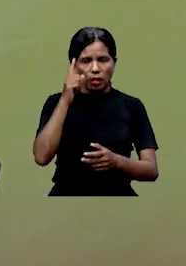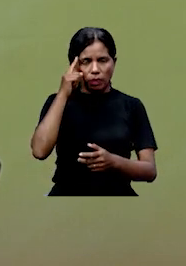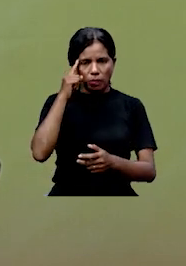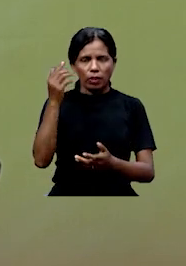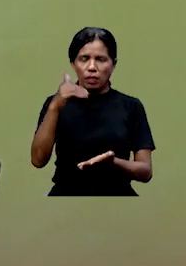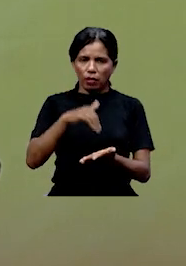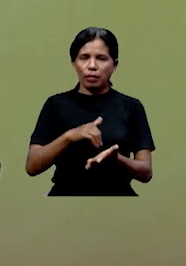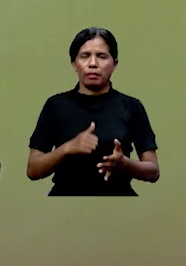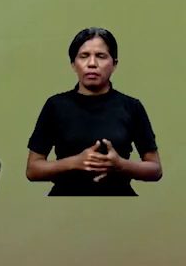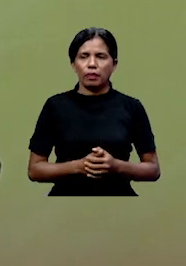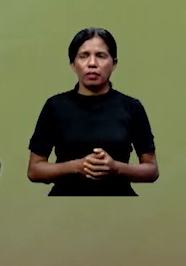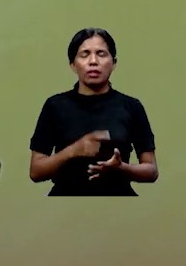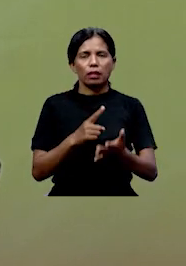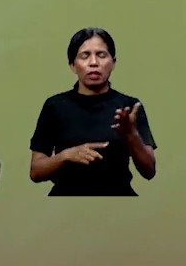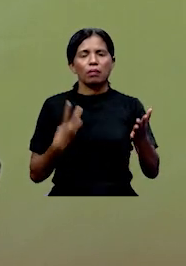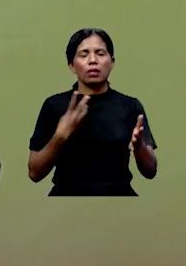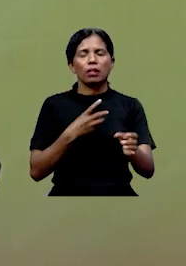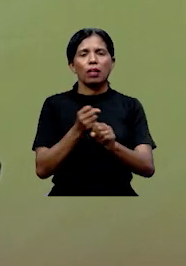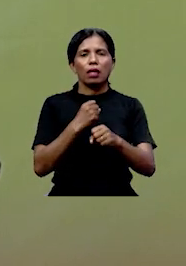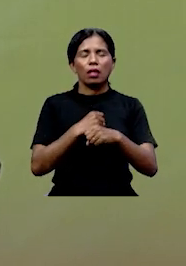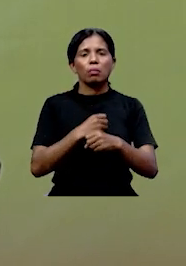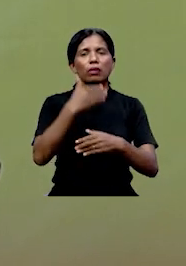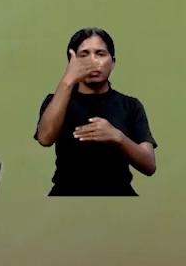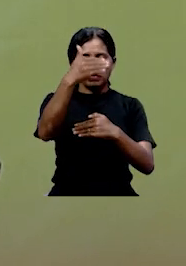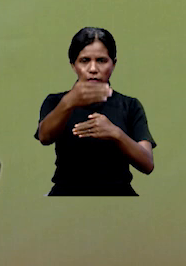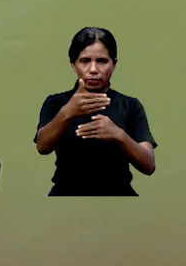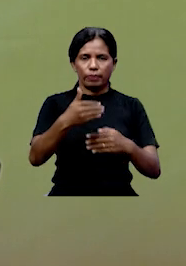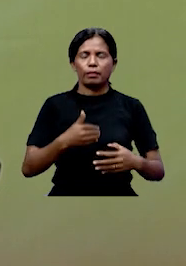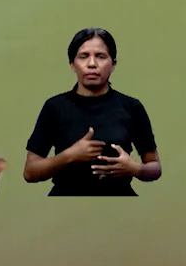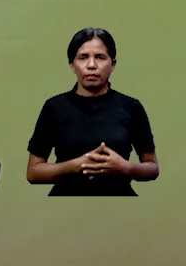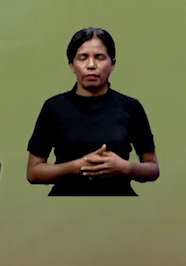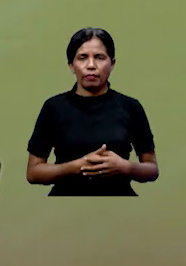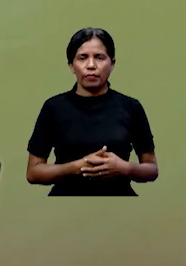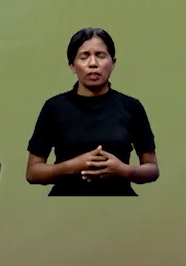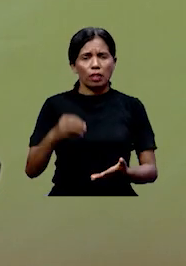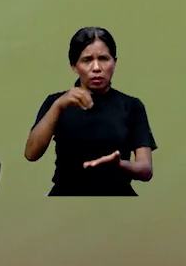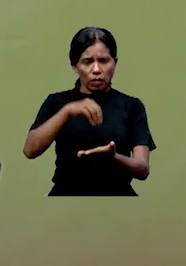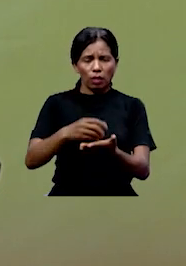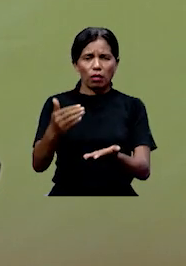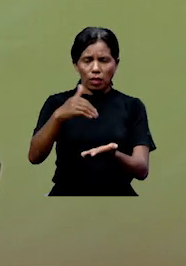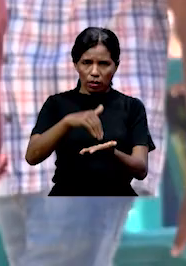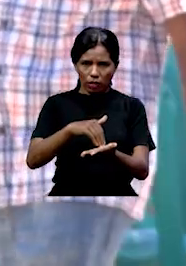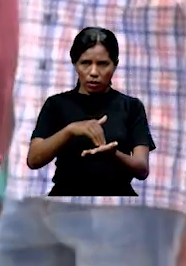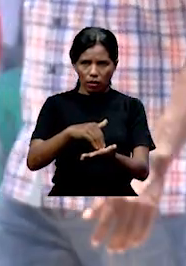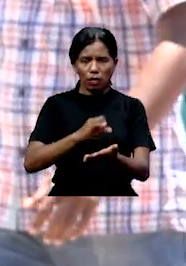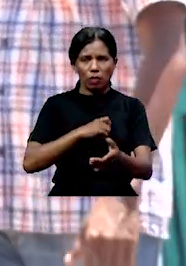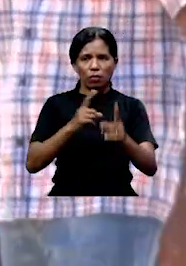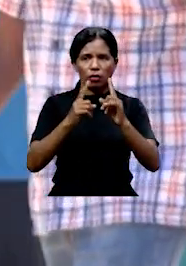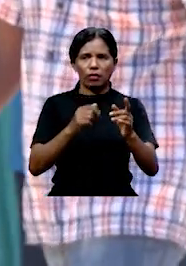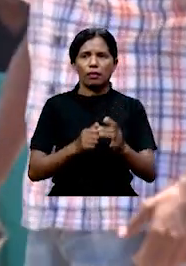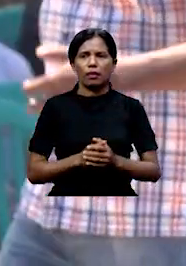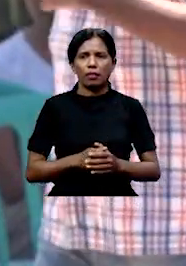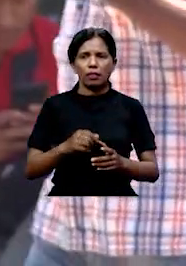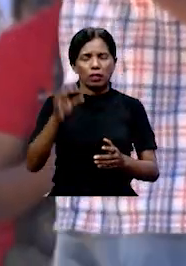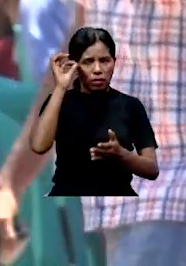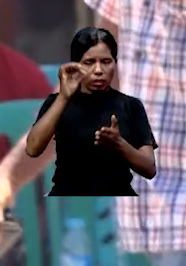Hanoi saida makita tu halu ba oi. Tahu fila fali ba de oi ha ho kwali. Além de ne,